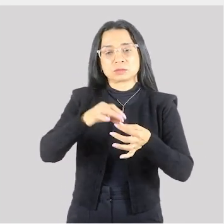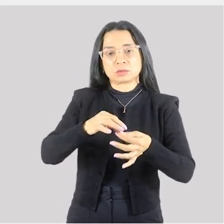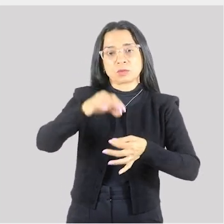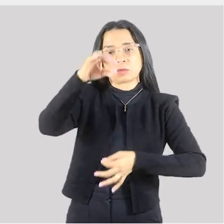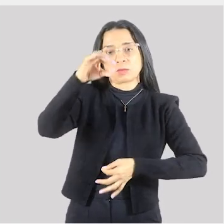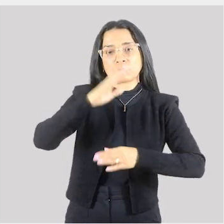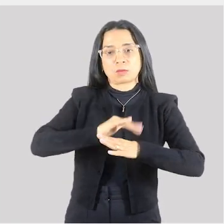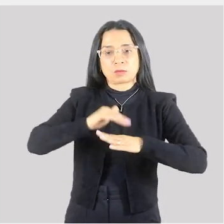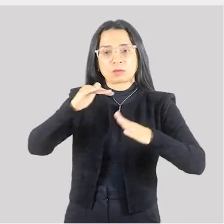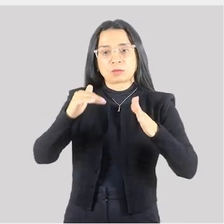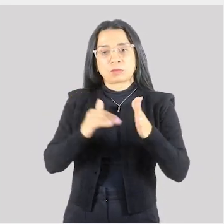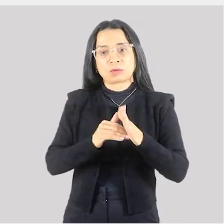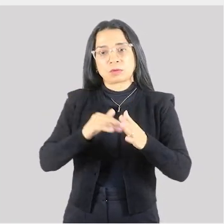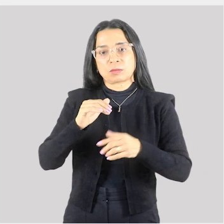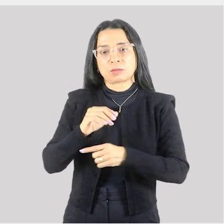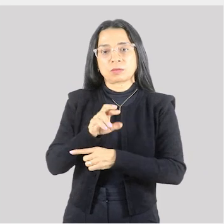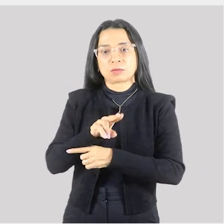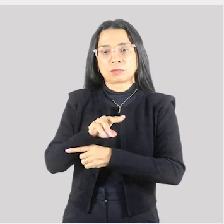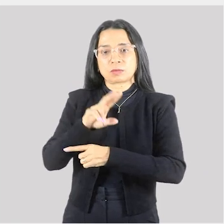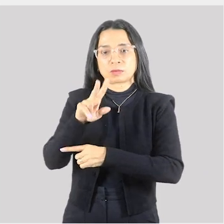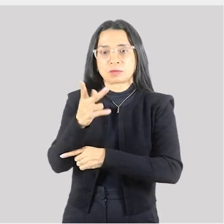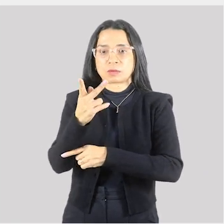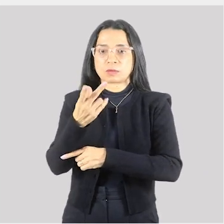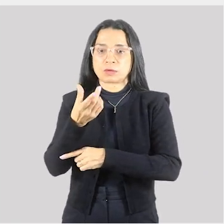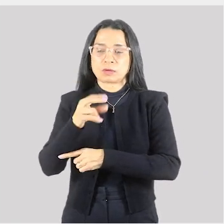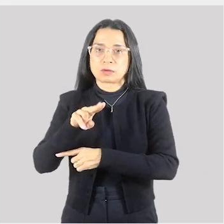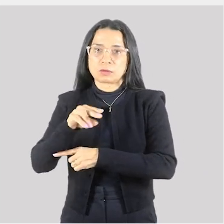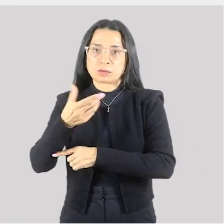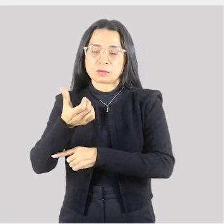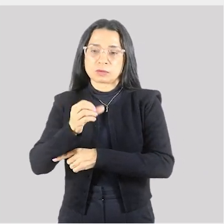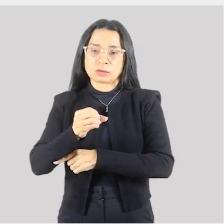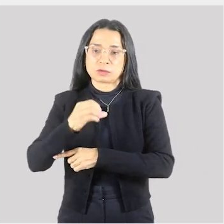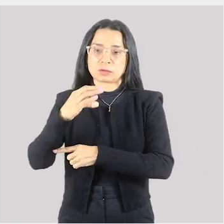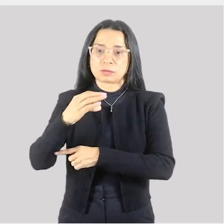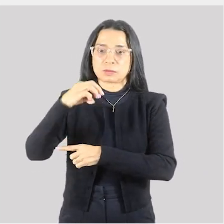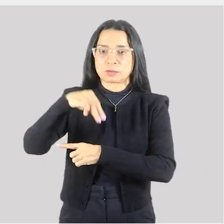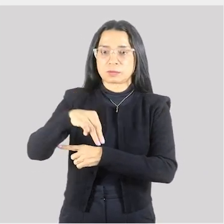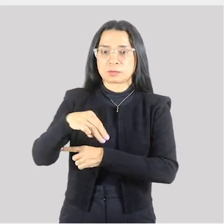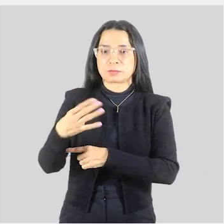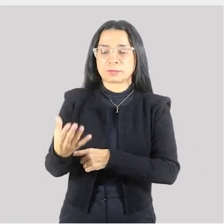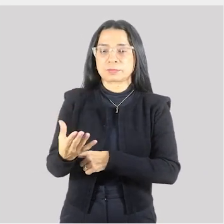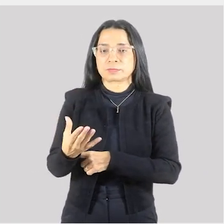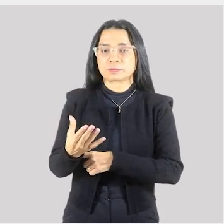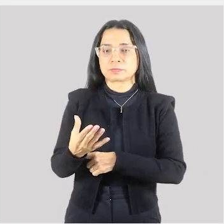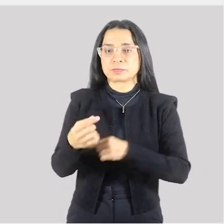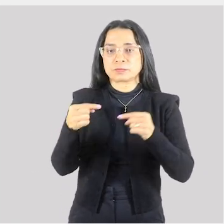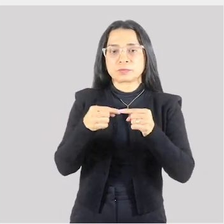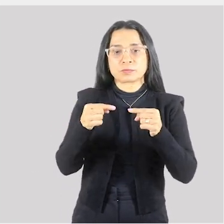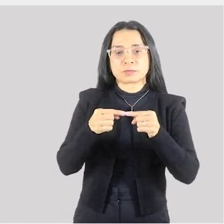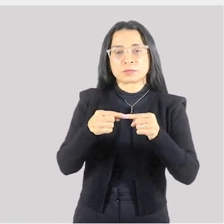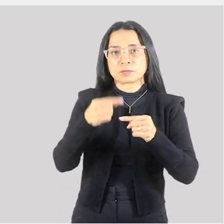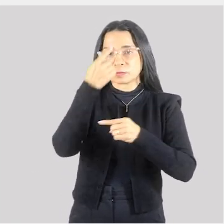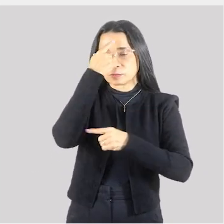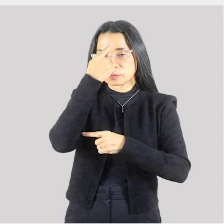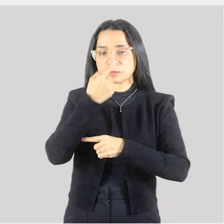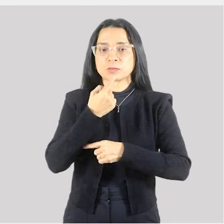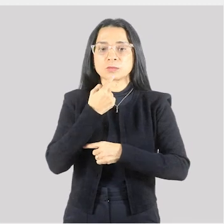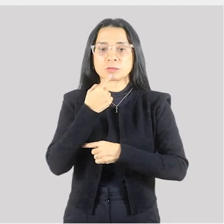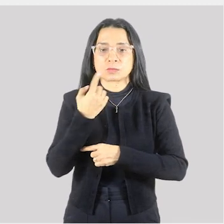comprimento total da placa é H igual a 60 centímetros, conforme ilustrado na